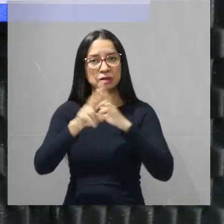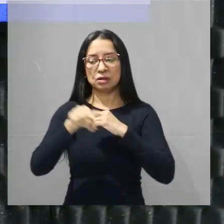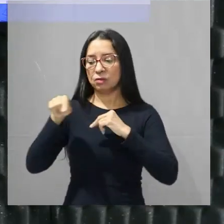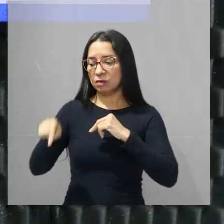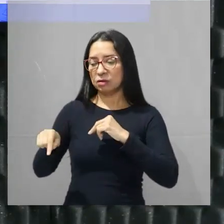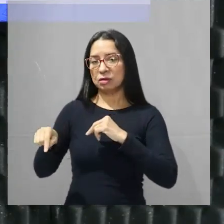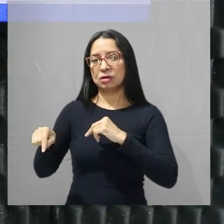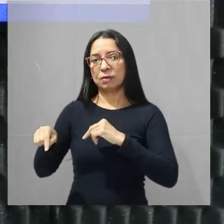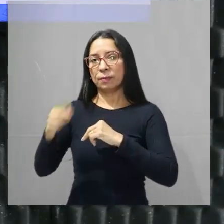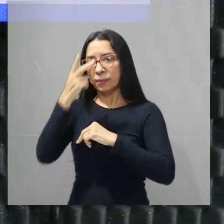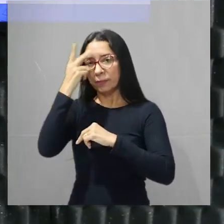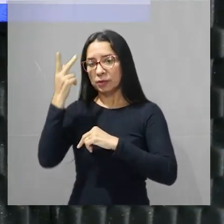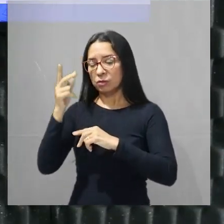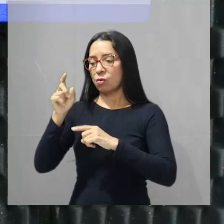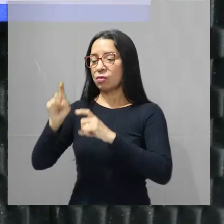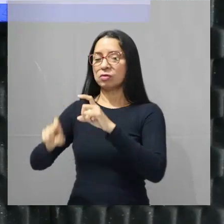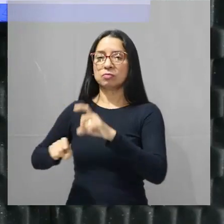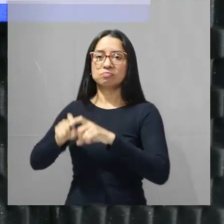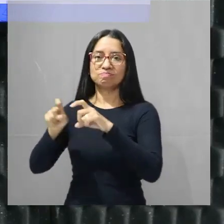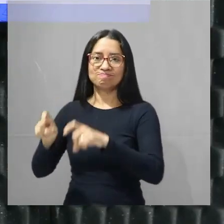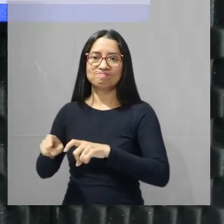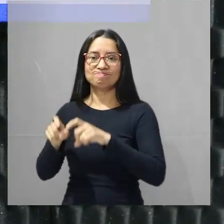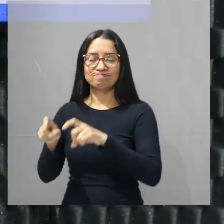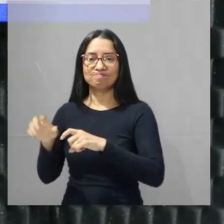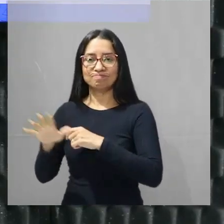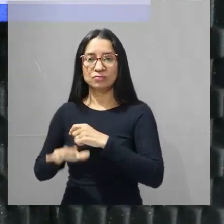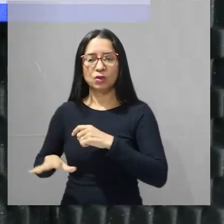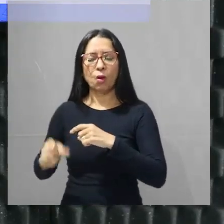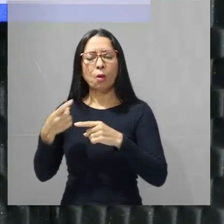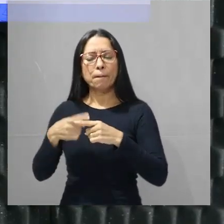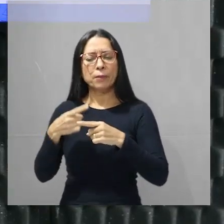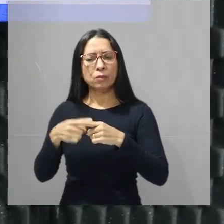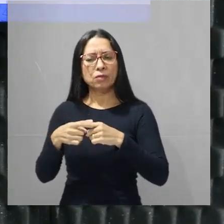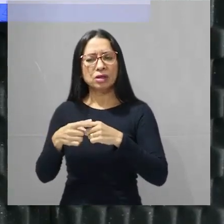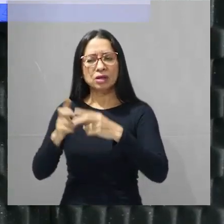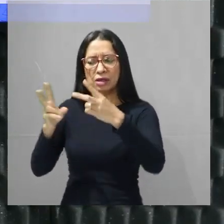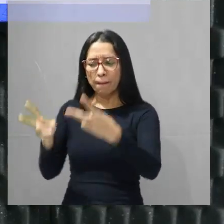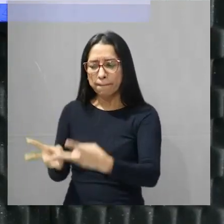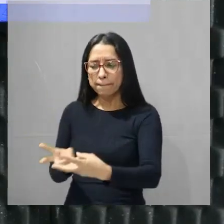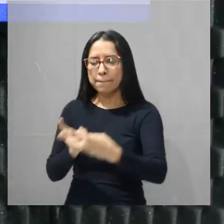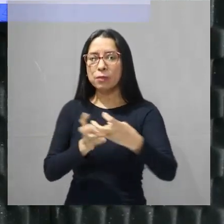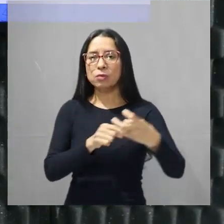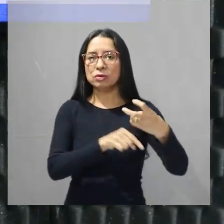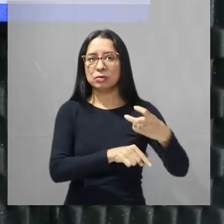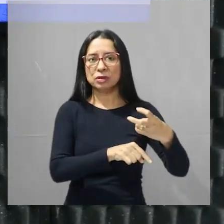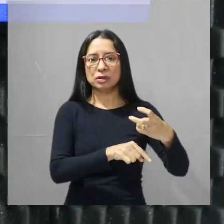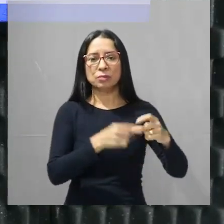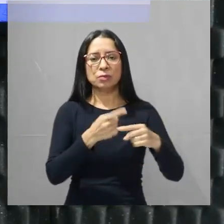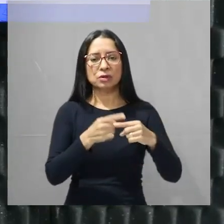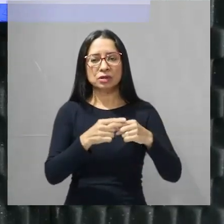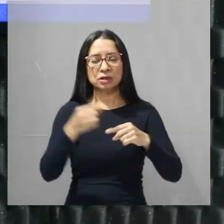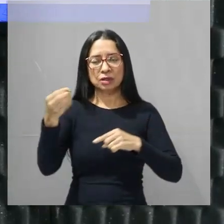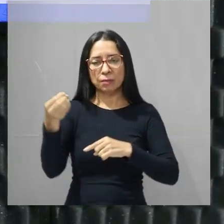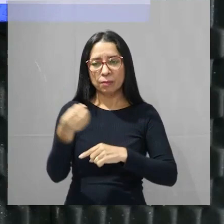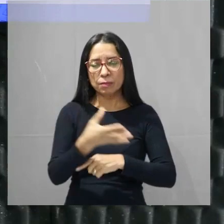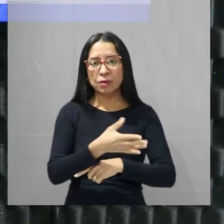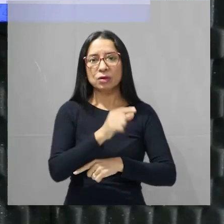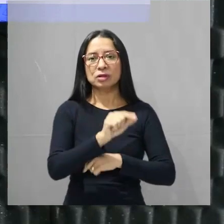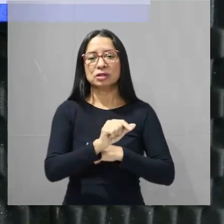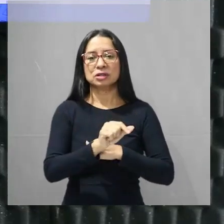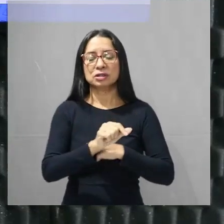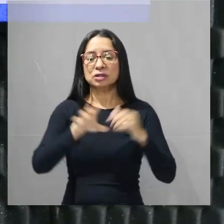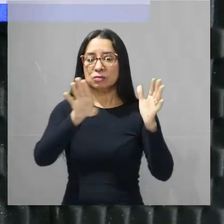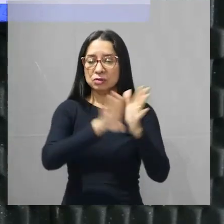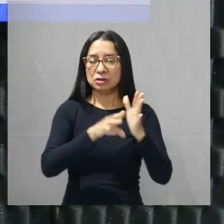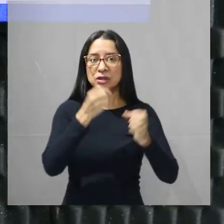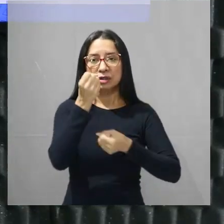Marcos, que a industrialização puxa a urbanização? Porque quando tu tem a modernização do parque industrial, a chegada de indústrias, tu